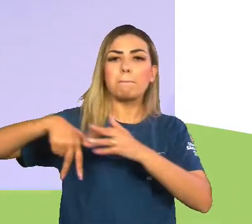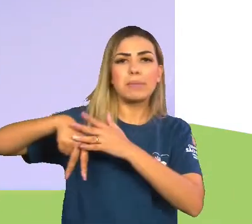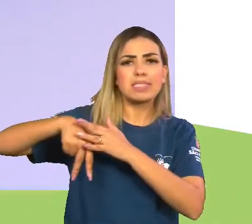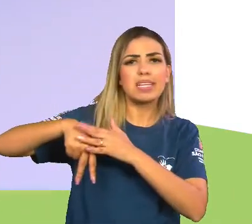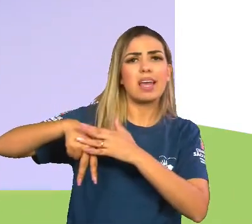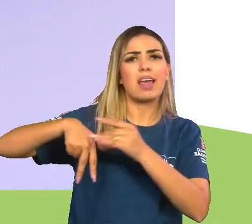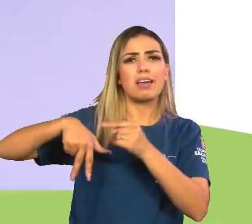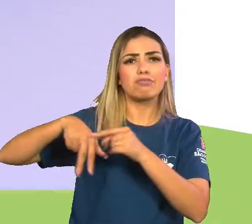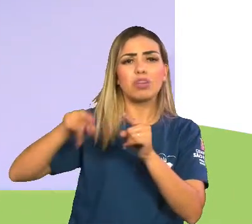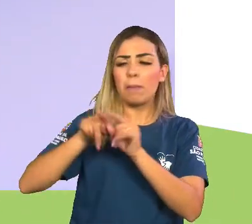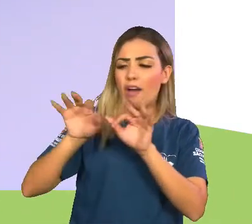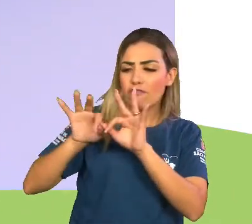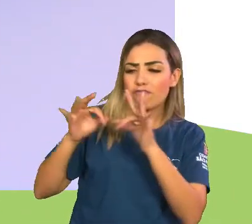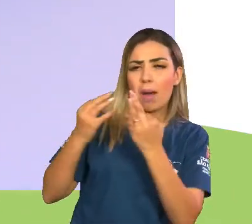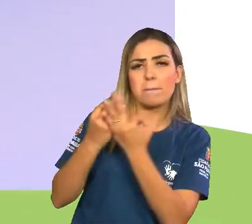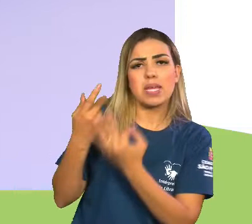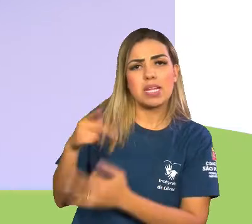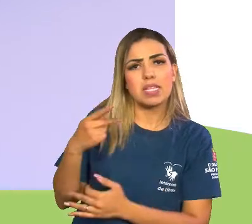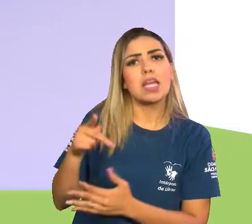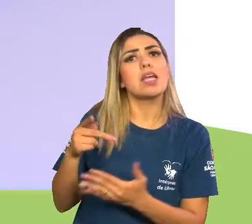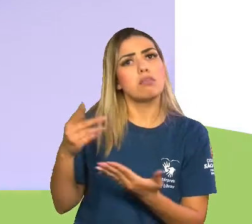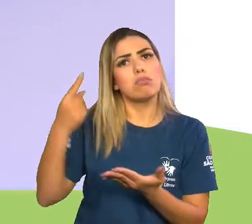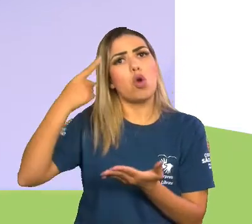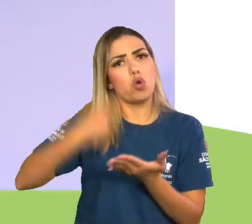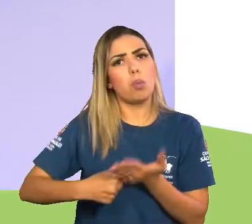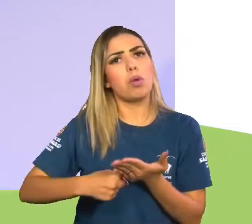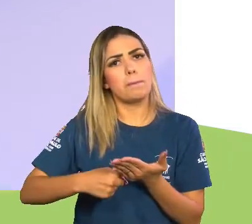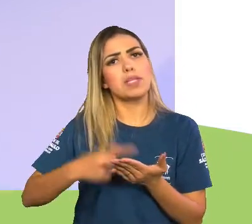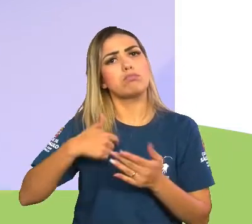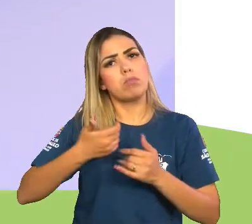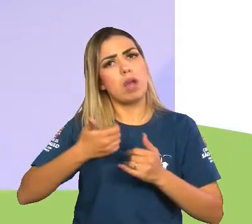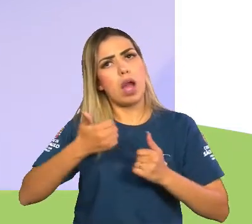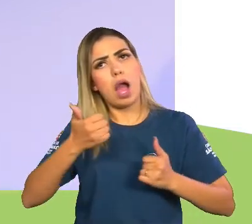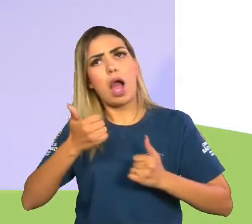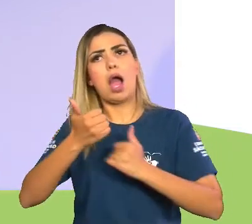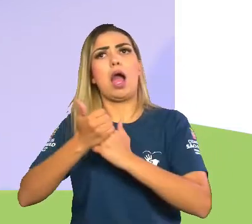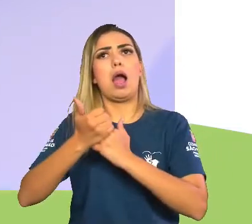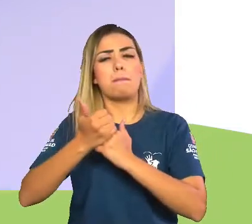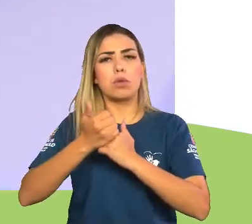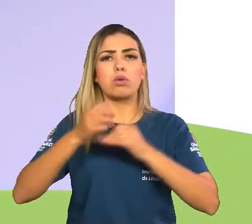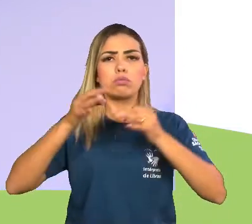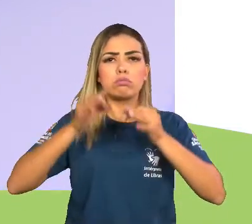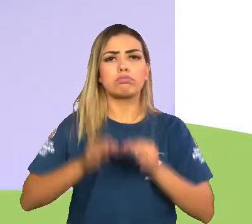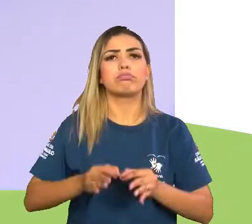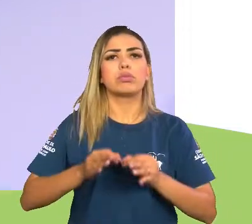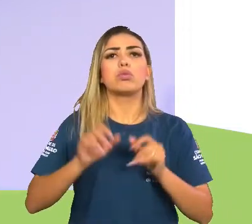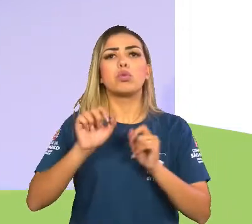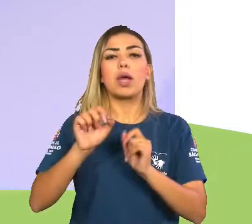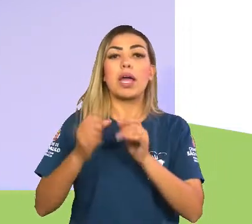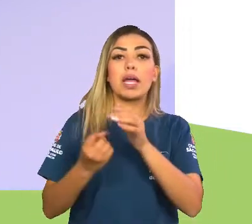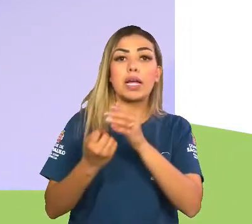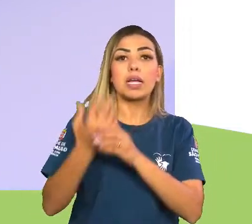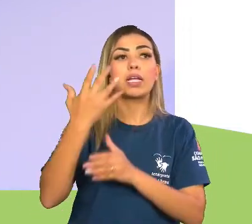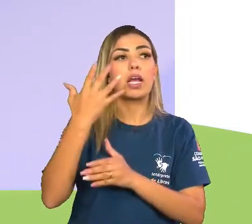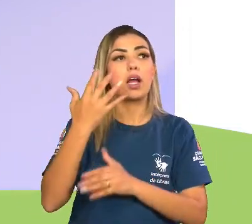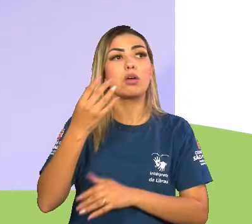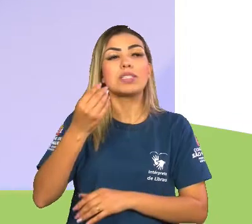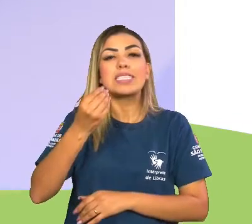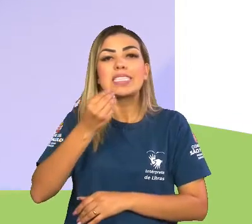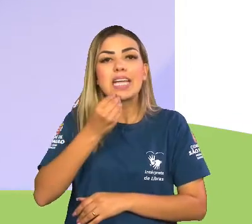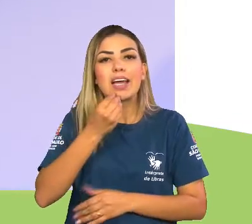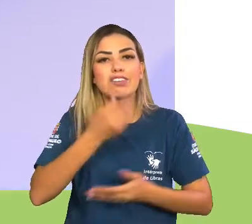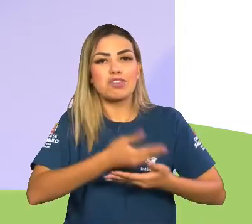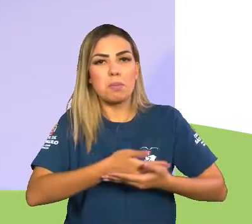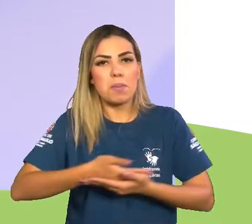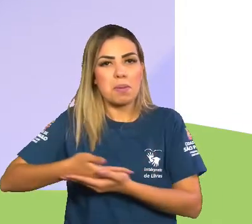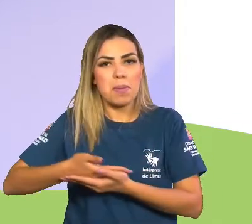familiares, reforçamos o compromisso de acompanhar de perto a implantação do novo teste do pezinho